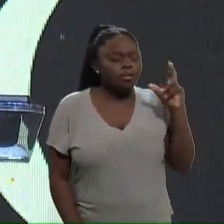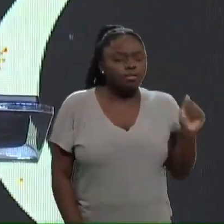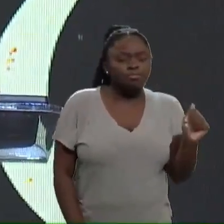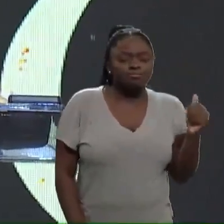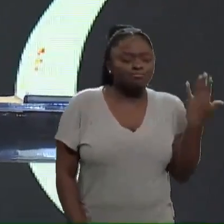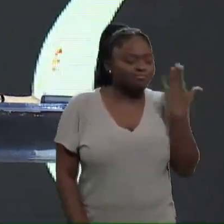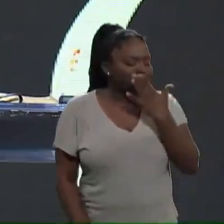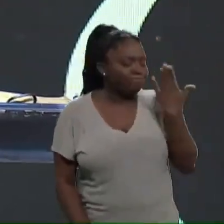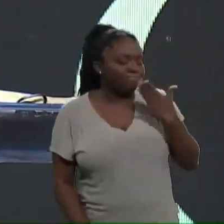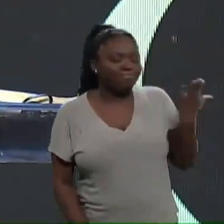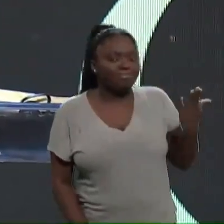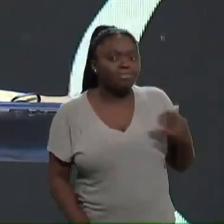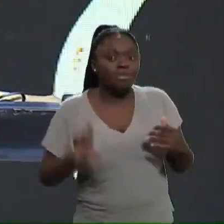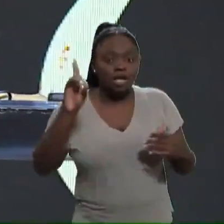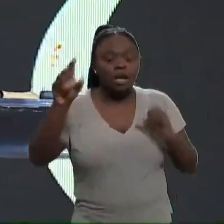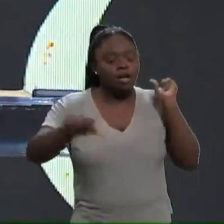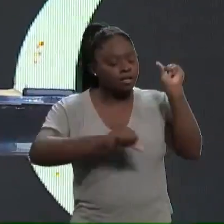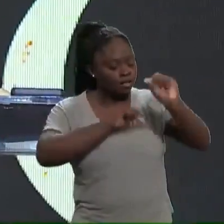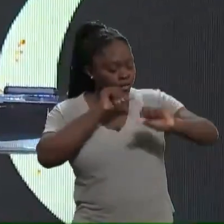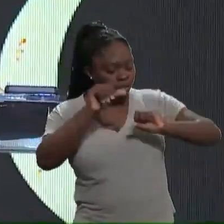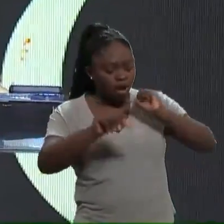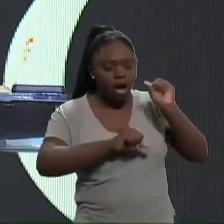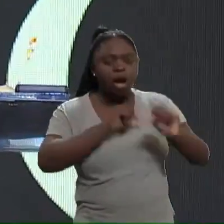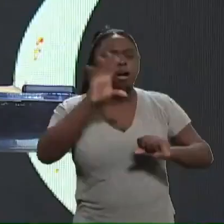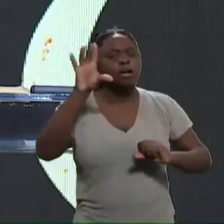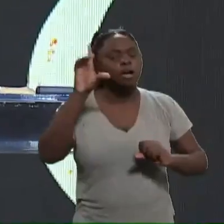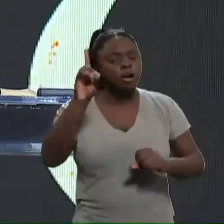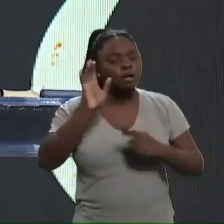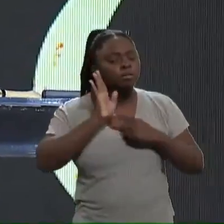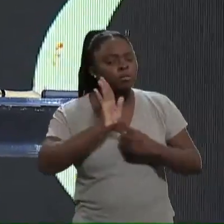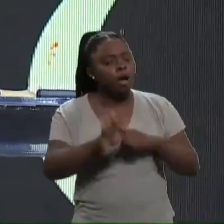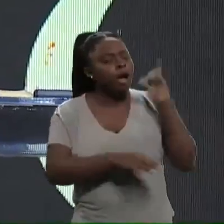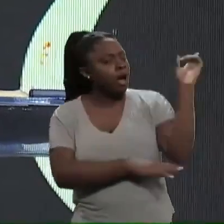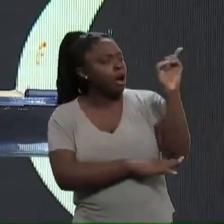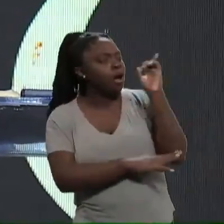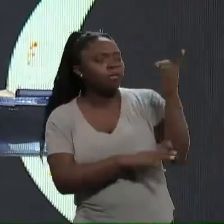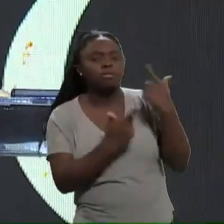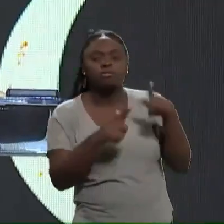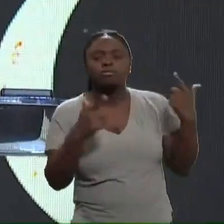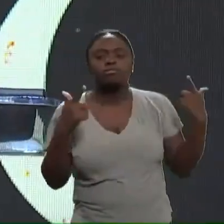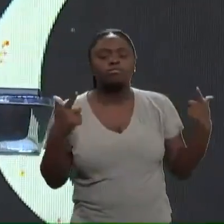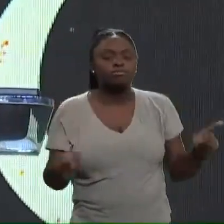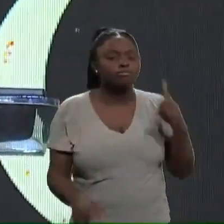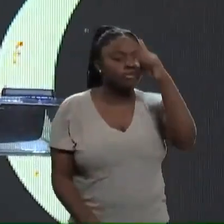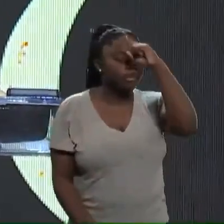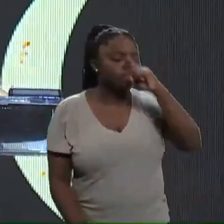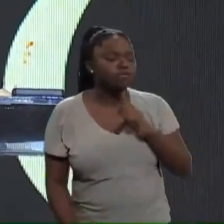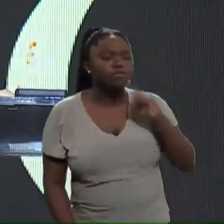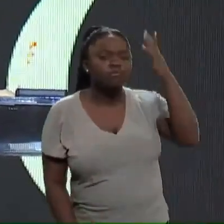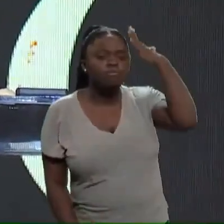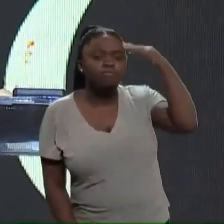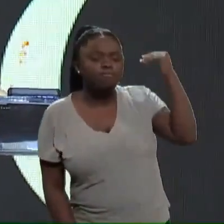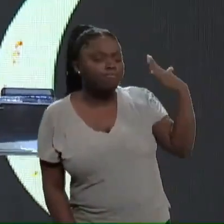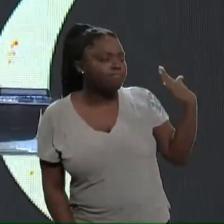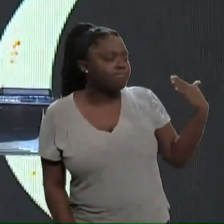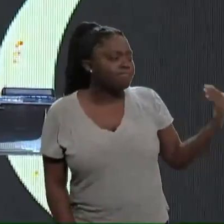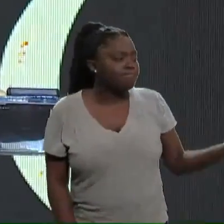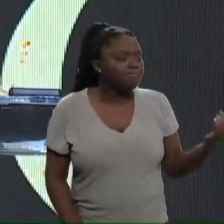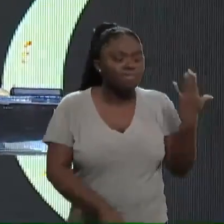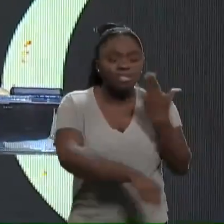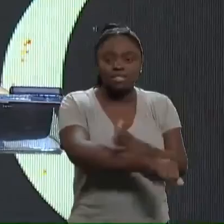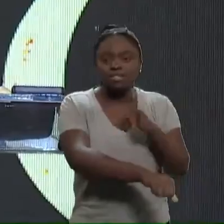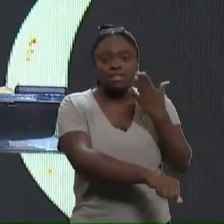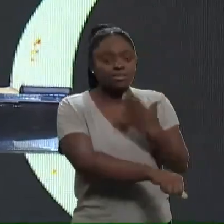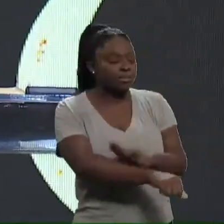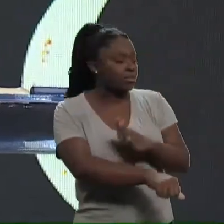Deus transforma, Deus muda. Davi não tem perfil, Davi não tem fama, Davi não tem